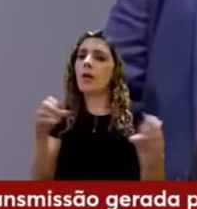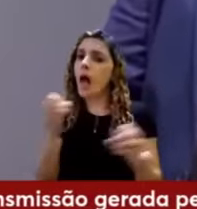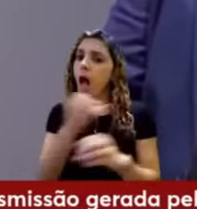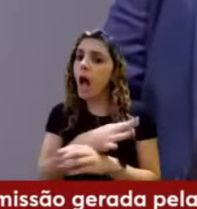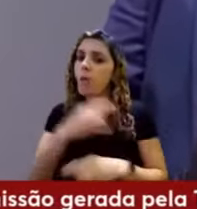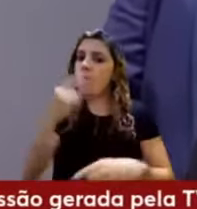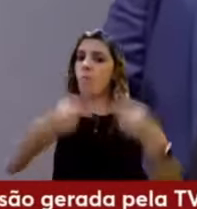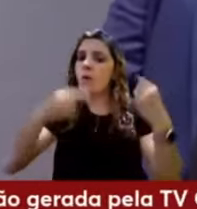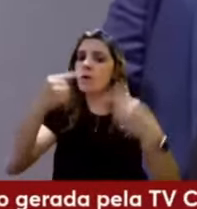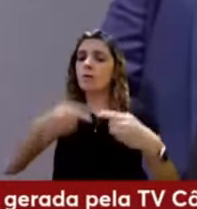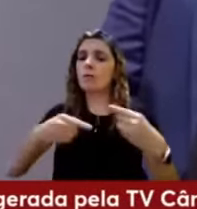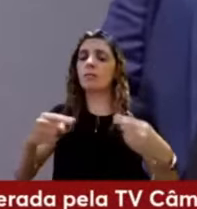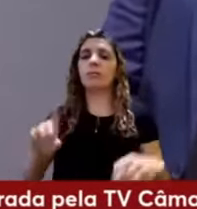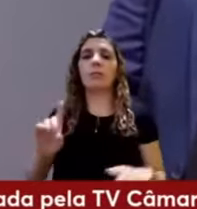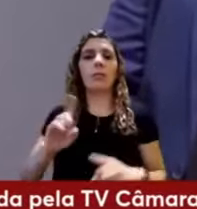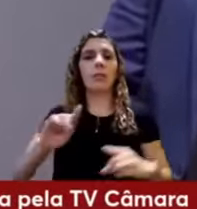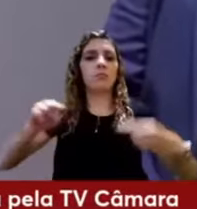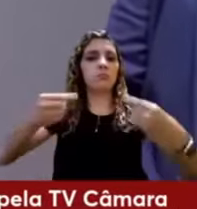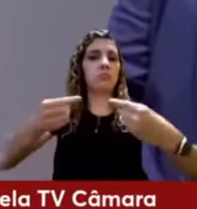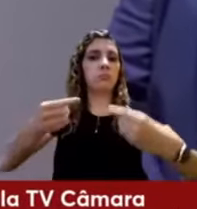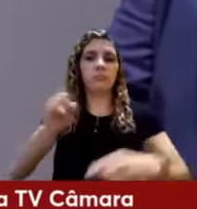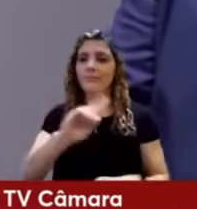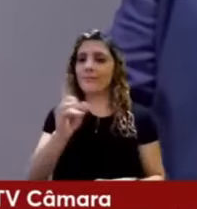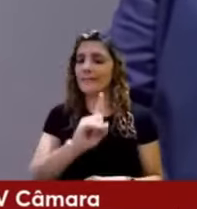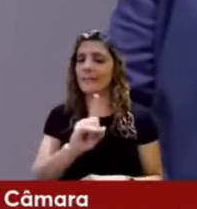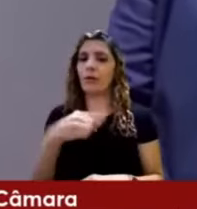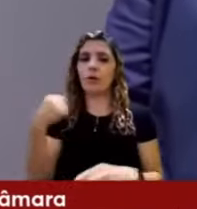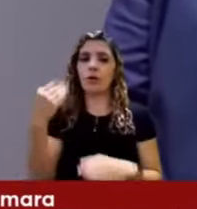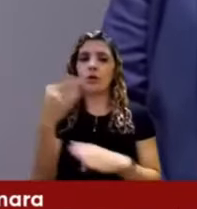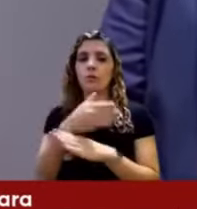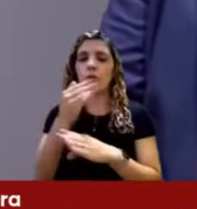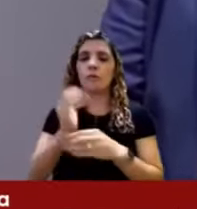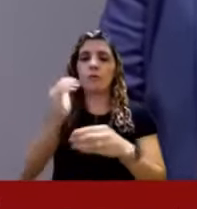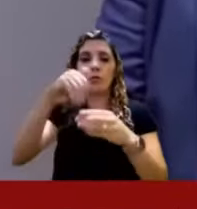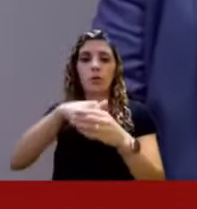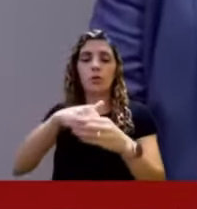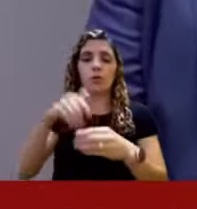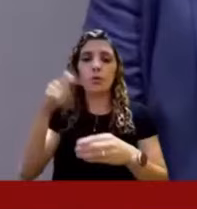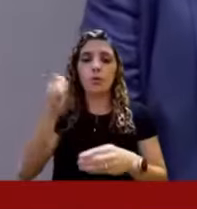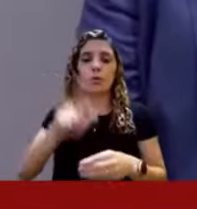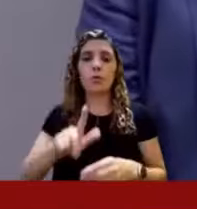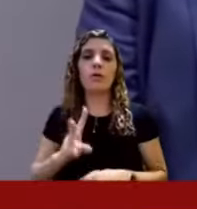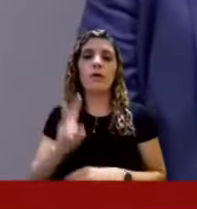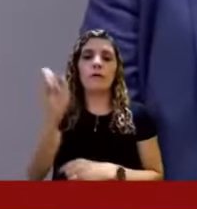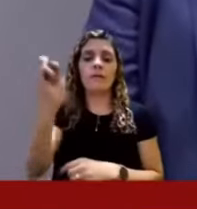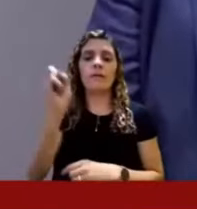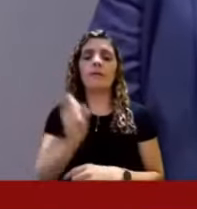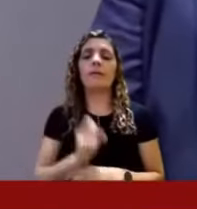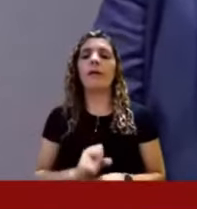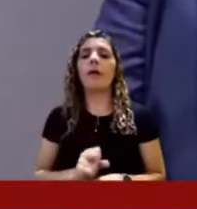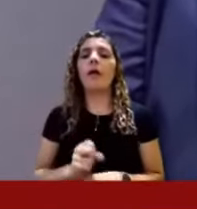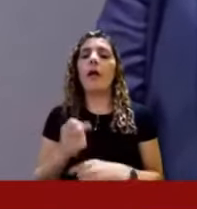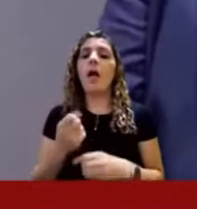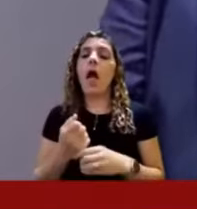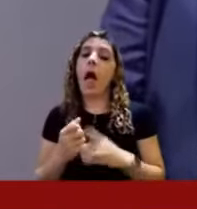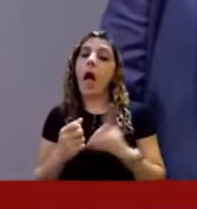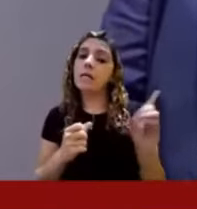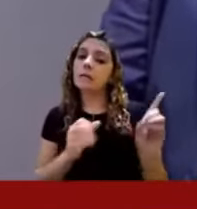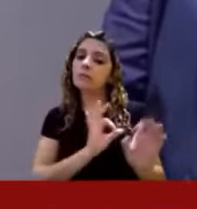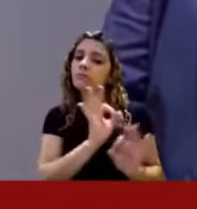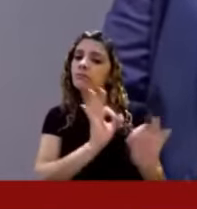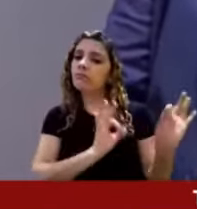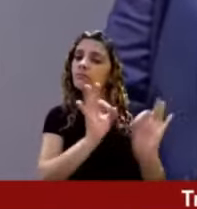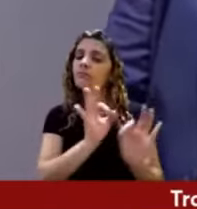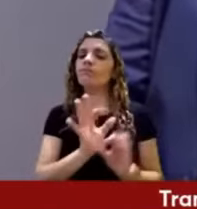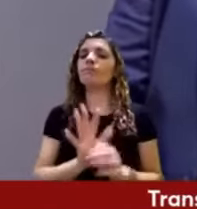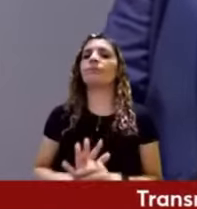pelo contrário. A gente participou de uma eleição, ganhou uma eleição disputada, a extrema-direita está organizada, organizada